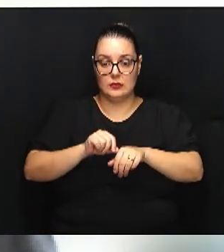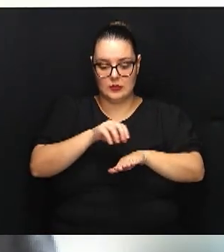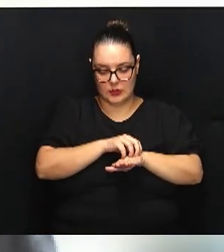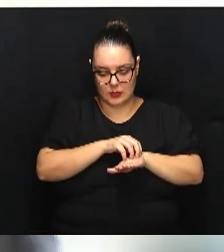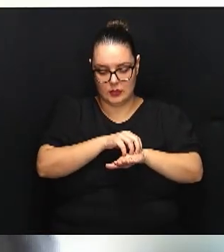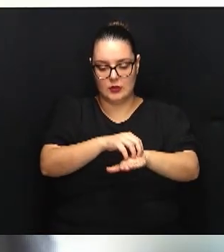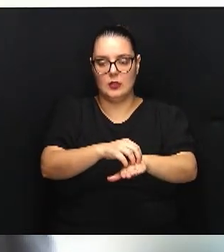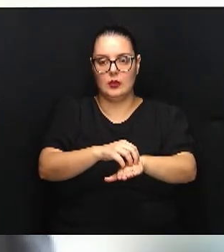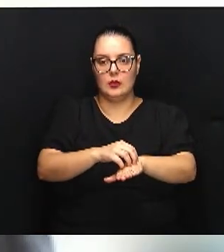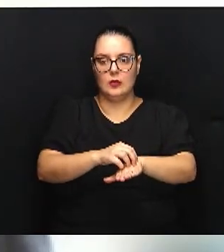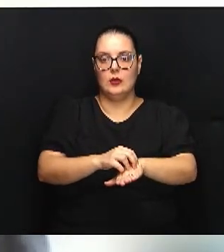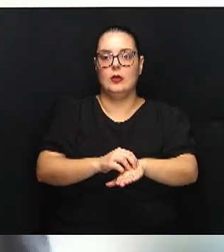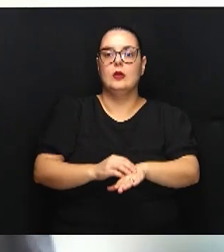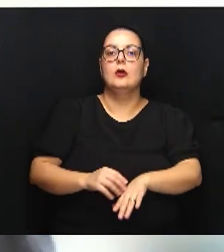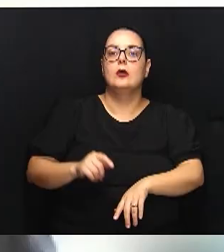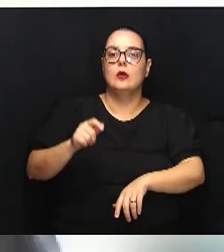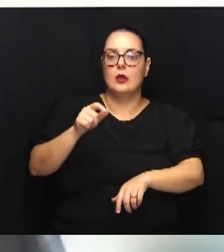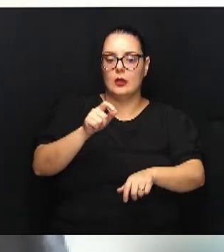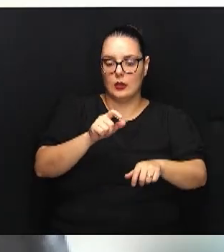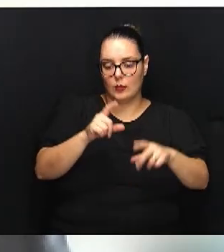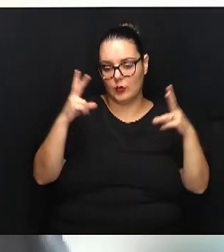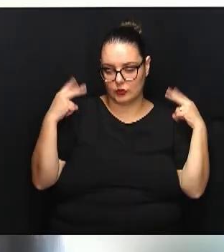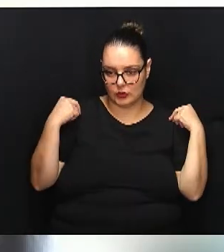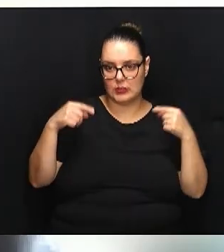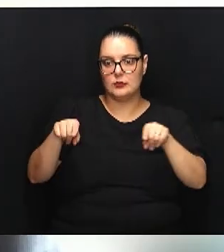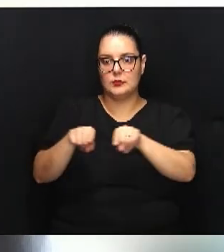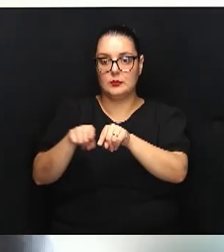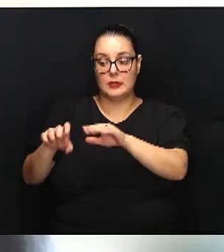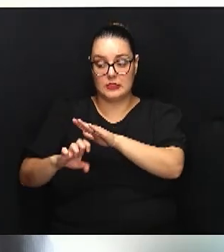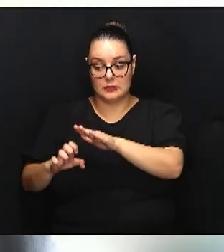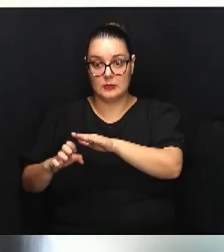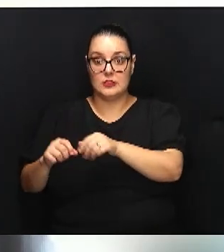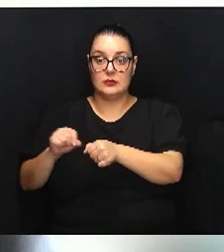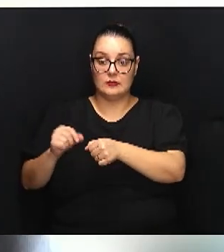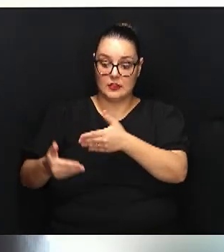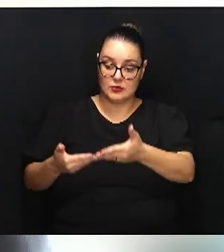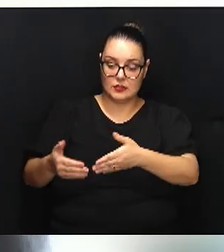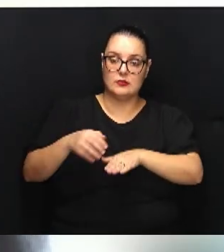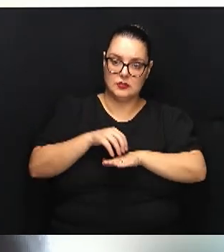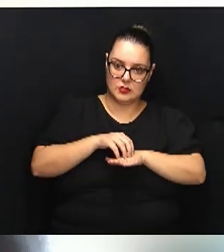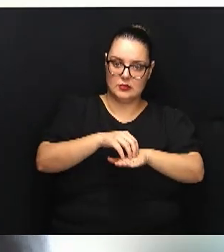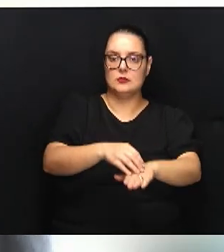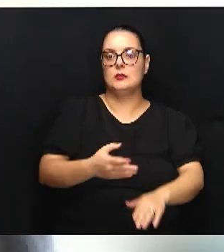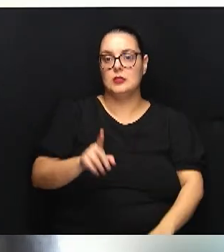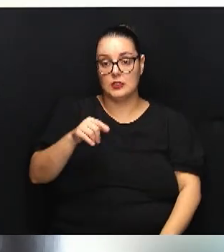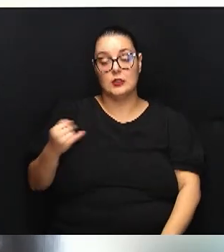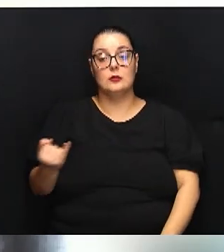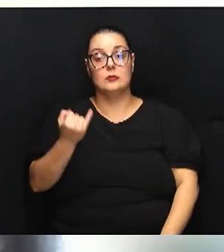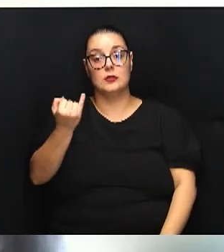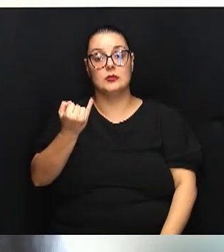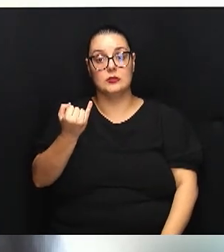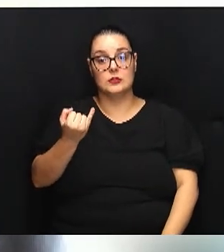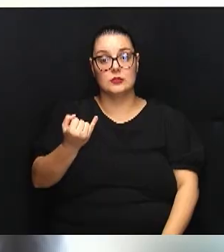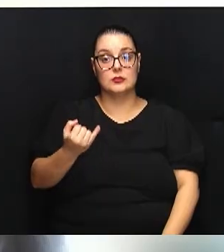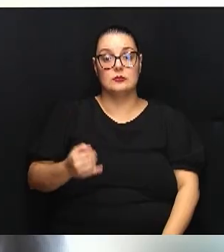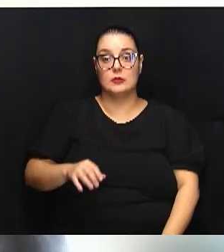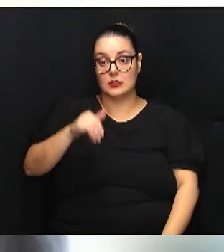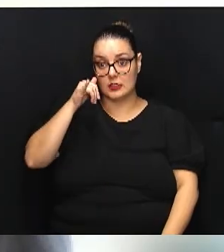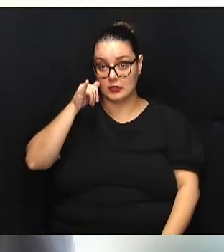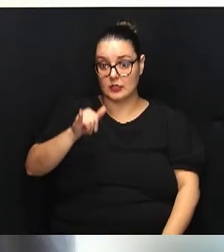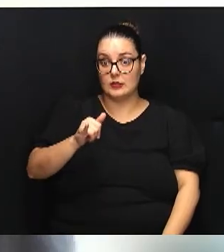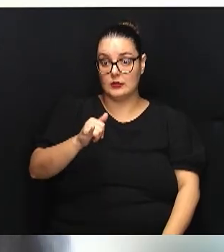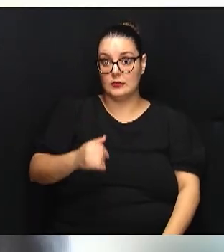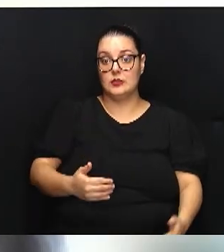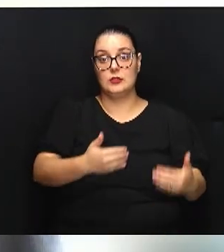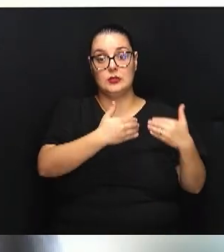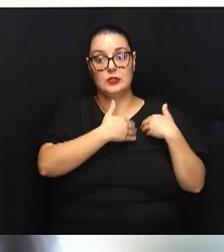tomam o serviço de transporte, como as transportadoras que efetivam, realizam aquele serviço. E é muito importante, fundamental,